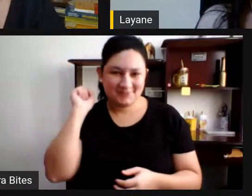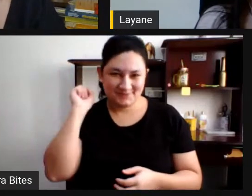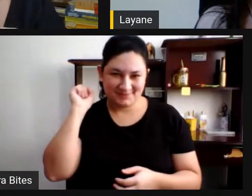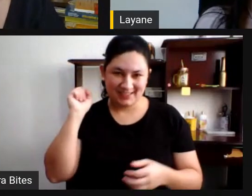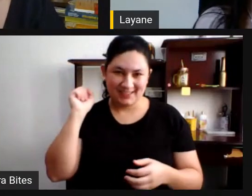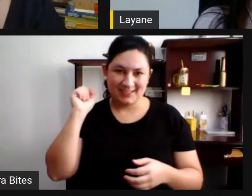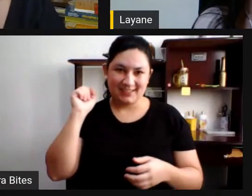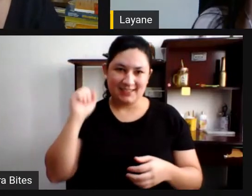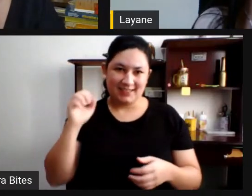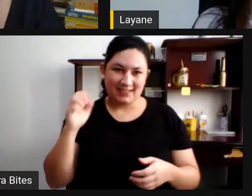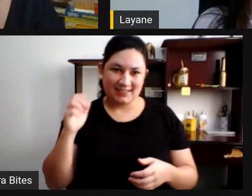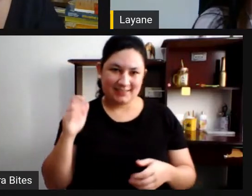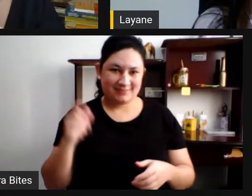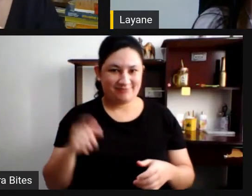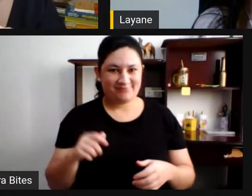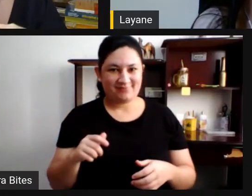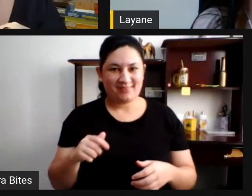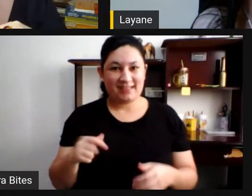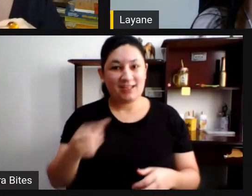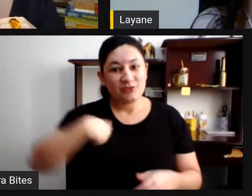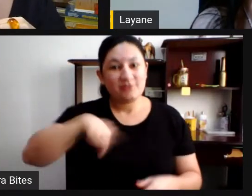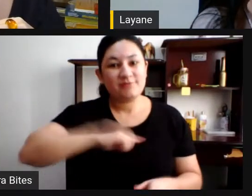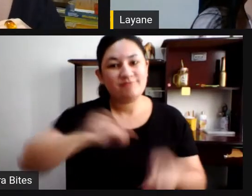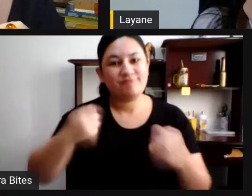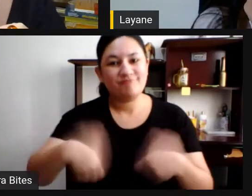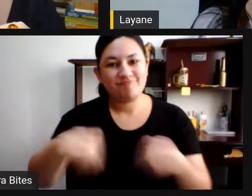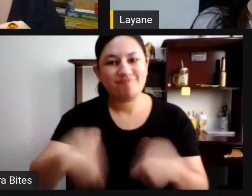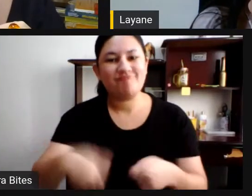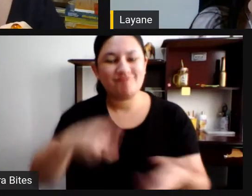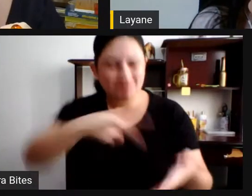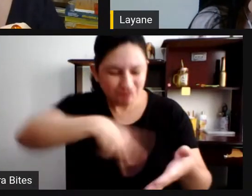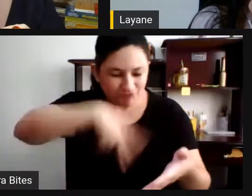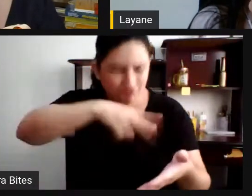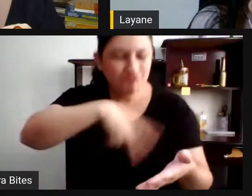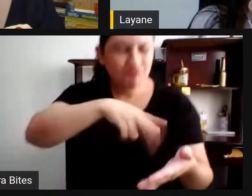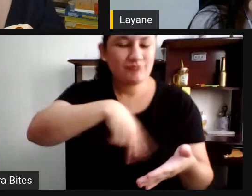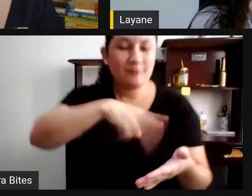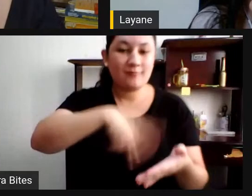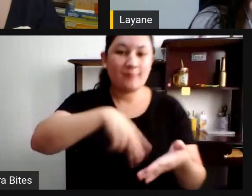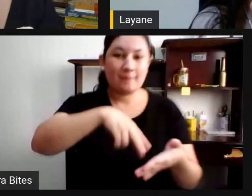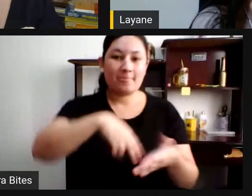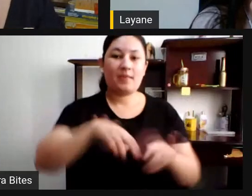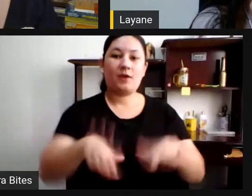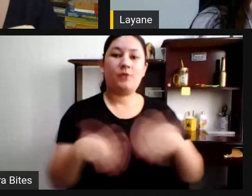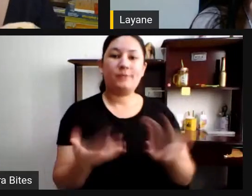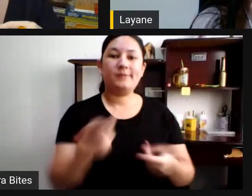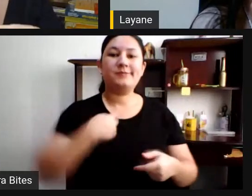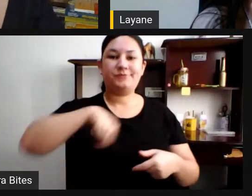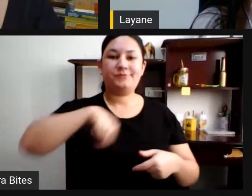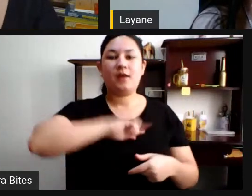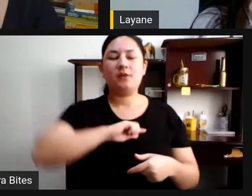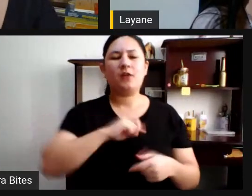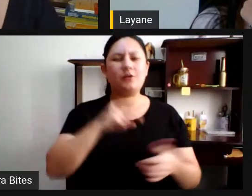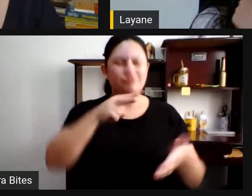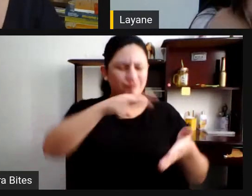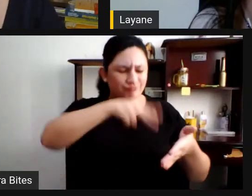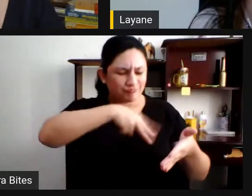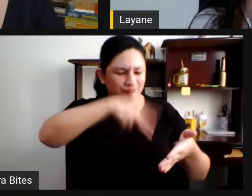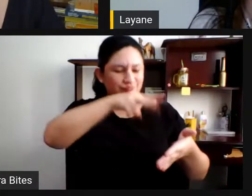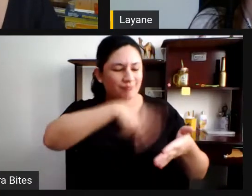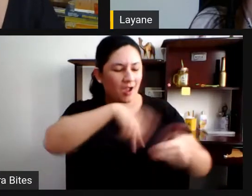ele é muito lido mas quando você lê o curso de linguística geral você se depara